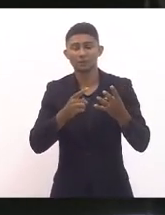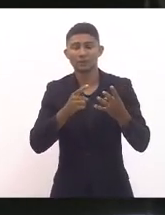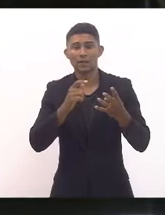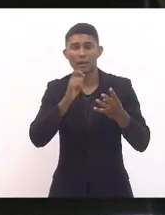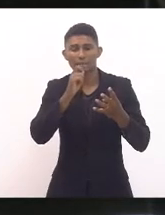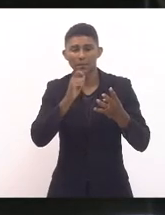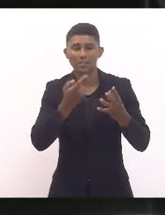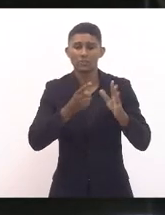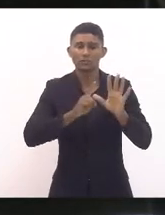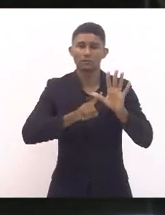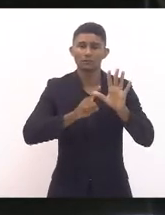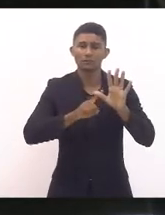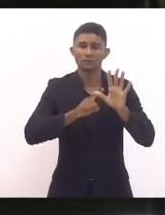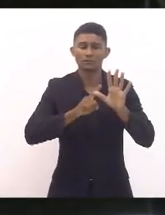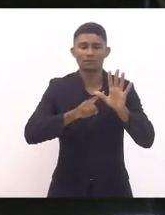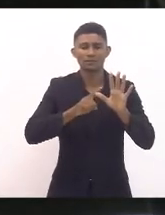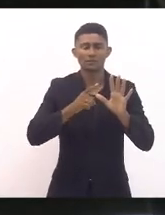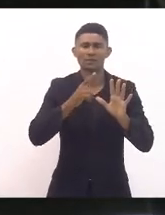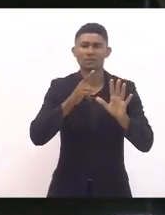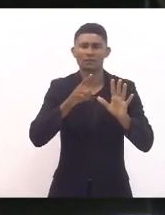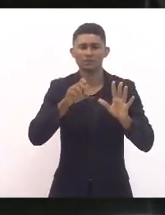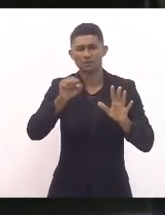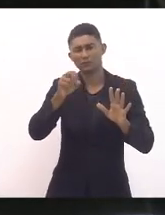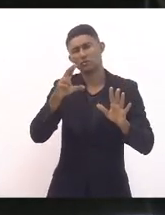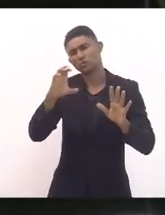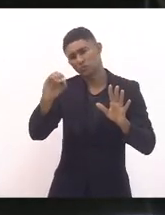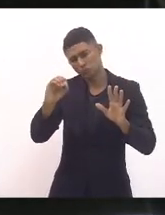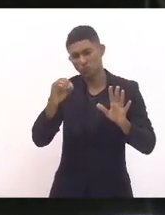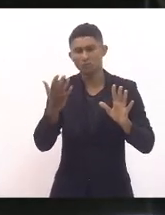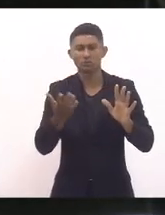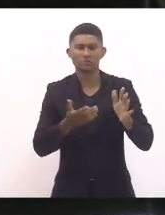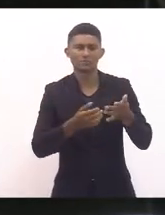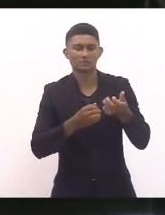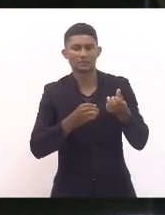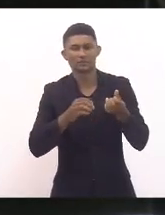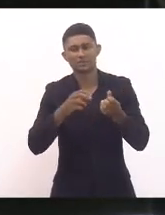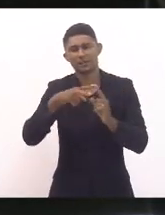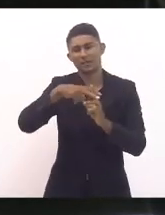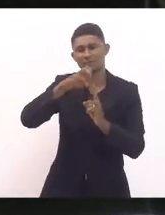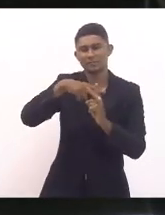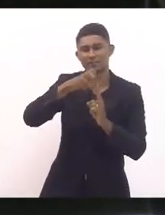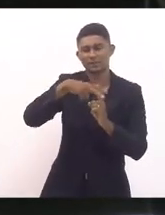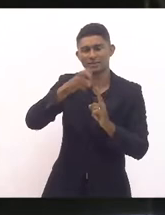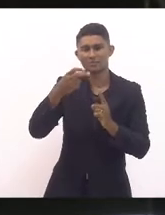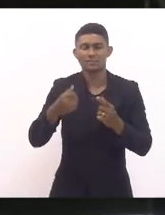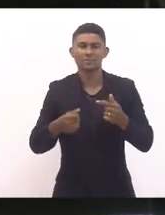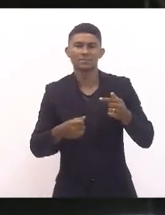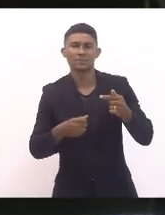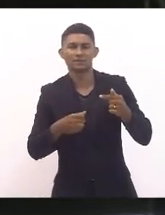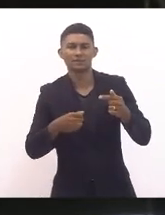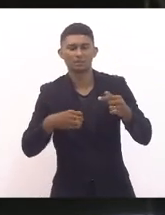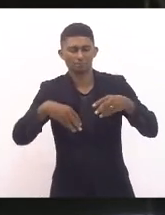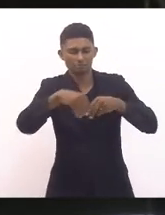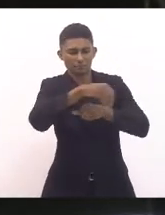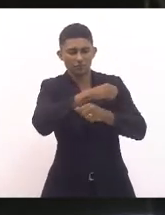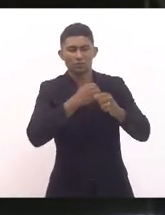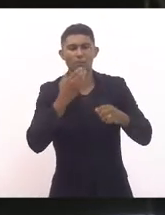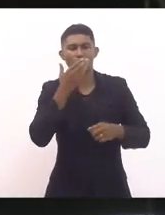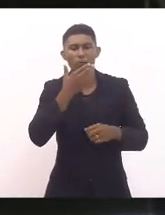pirulitos, refrescos industrializados, refrigerante, mistura de bolo,